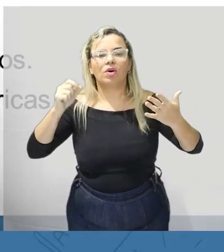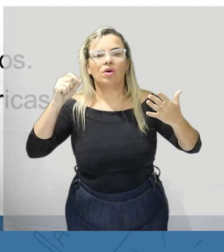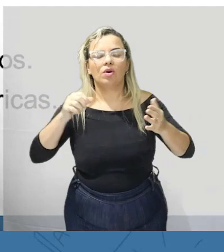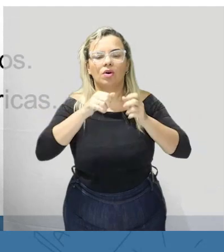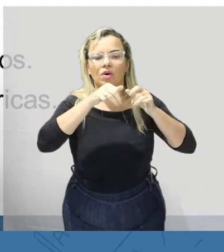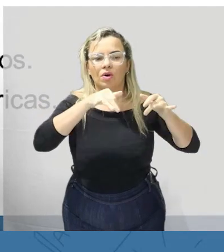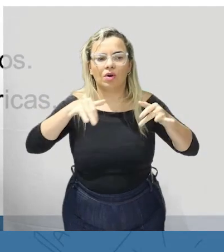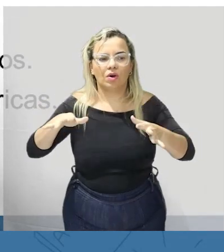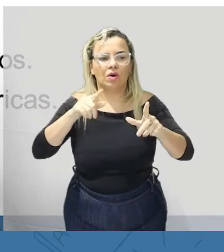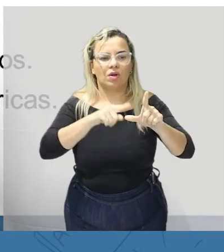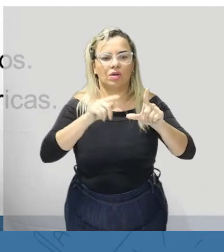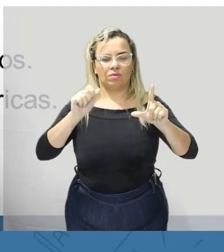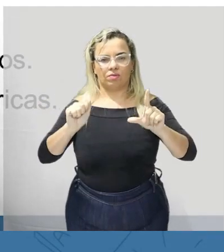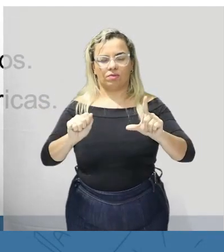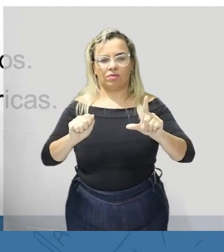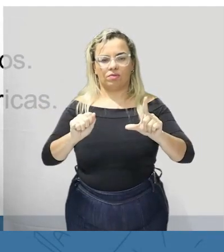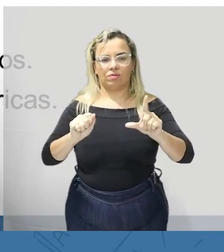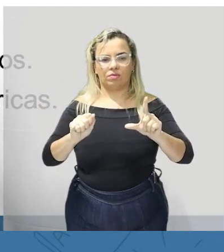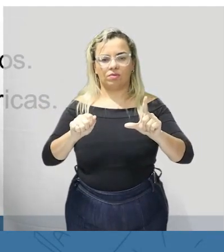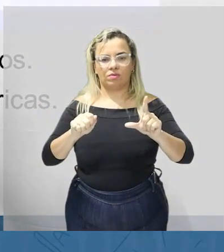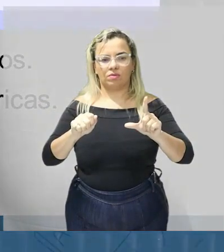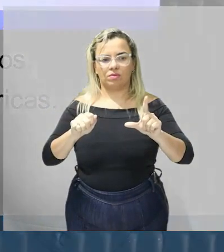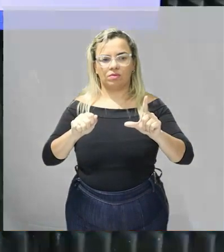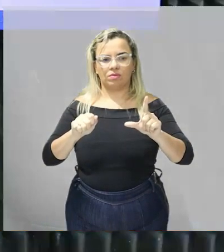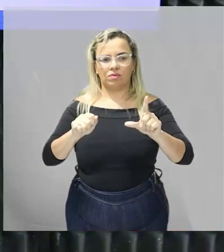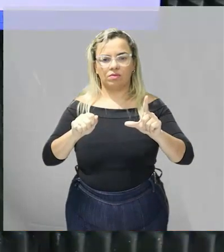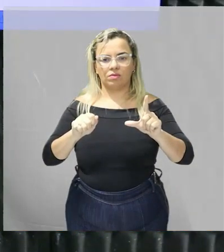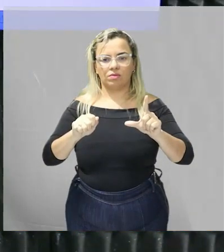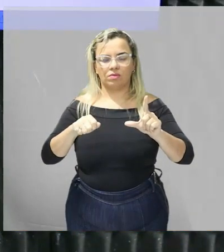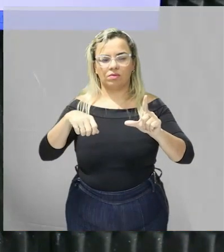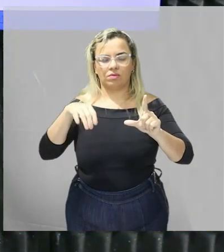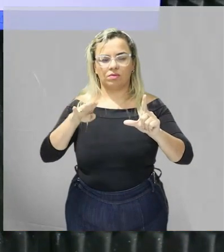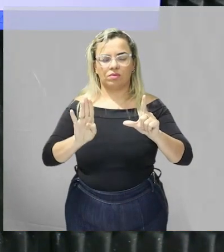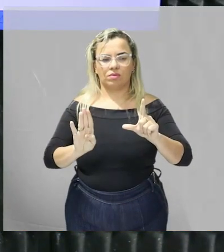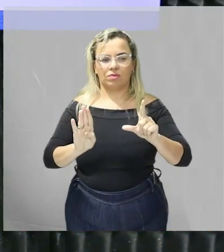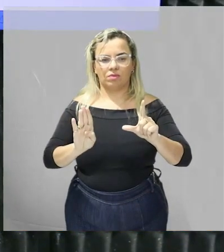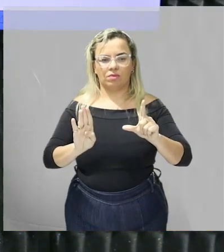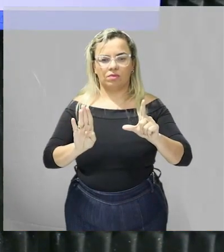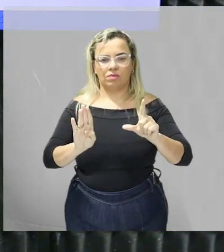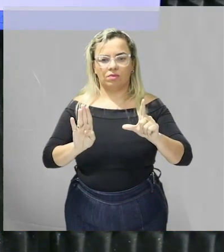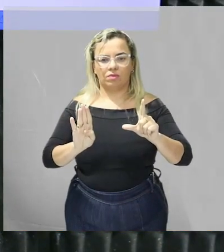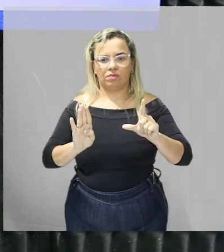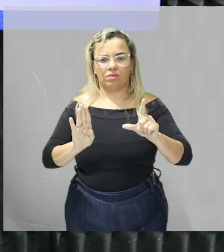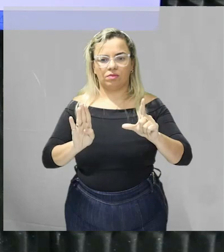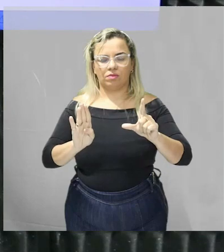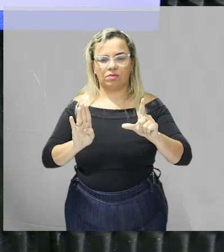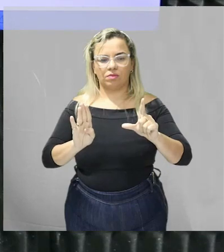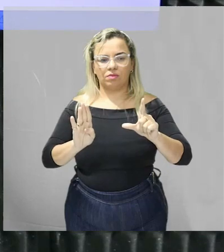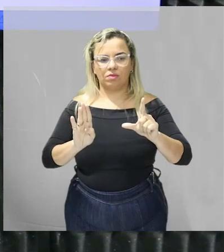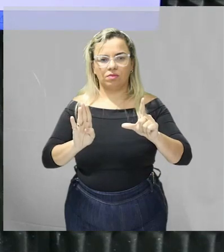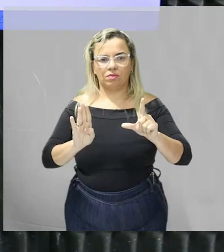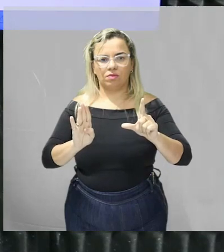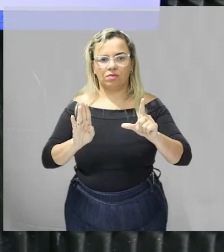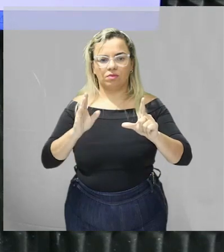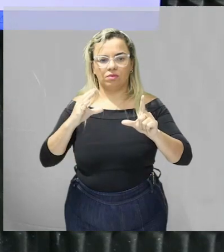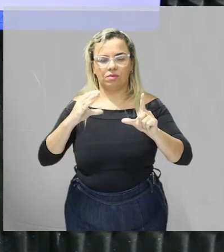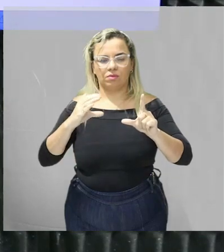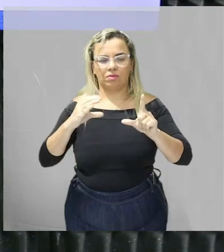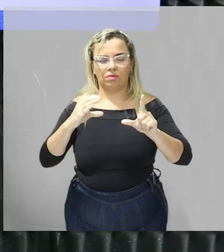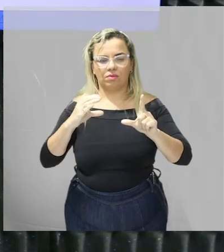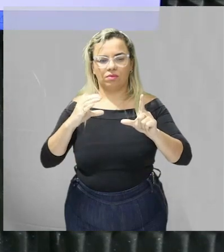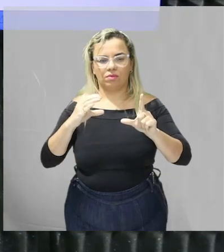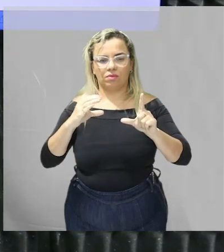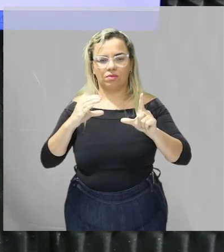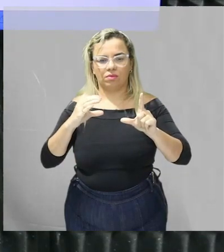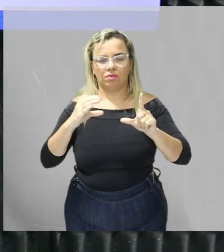Organizações diversificadas de novas rotas a partir da Argentina, expansão da produção da maconha na América Central, mudanças